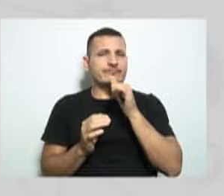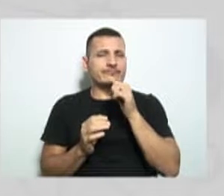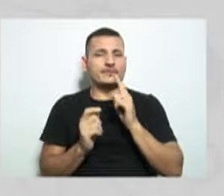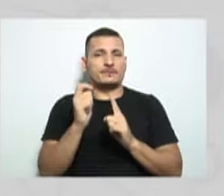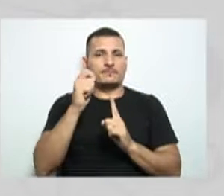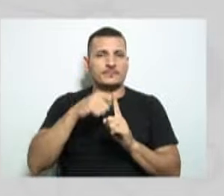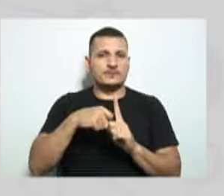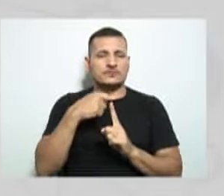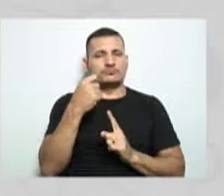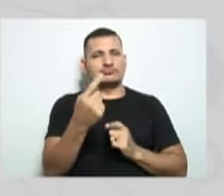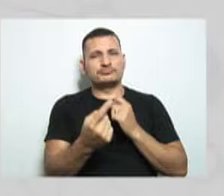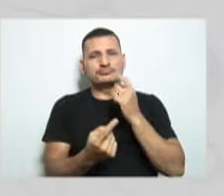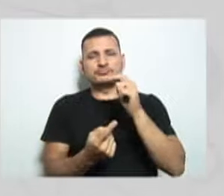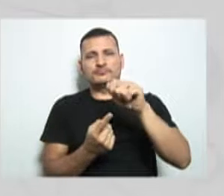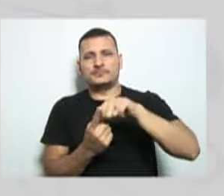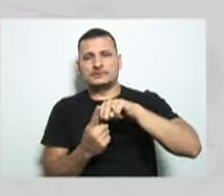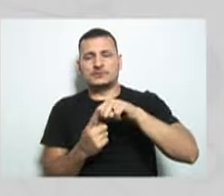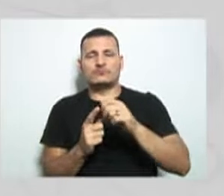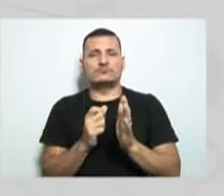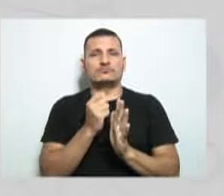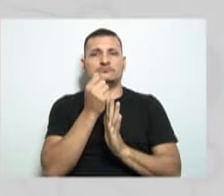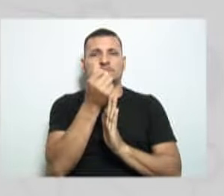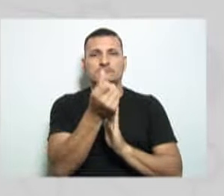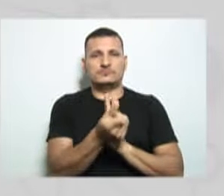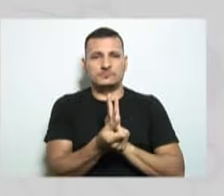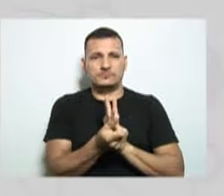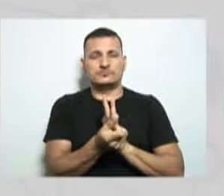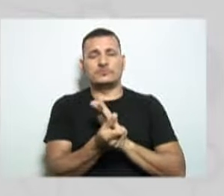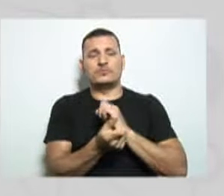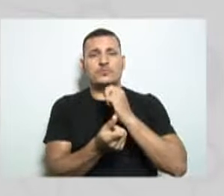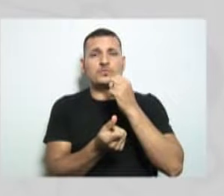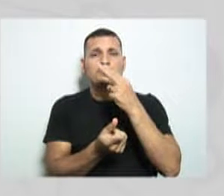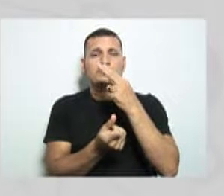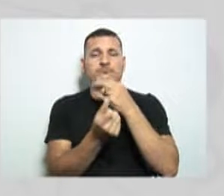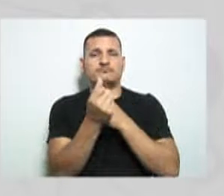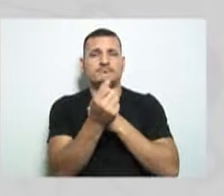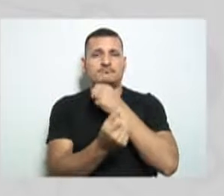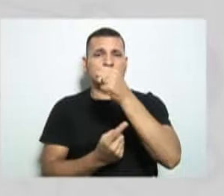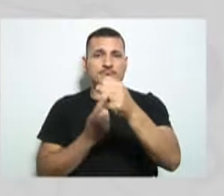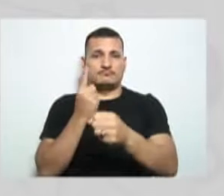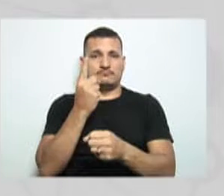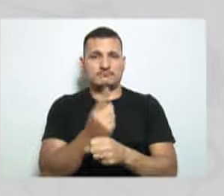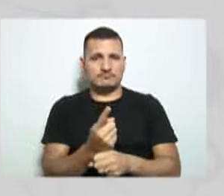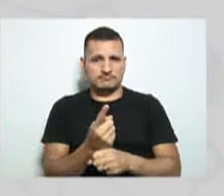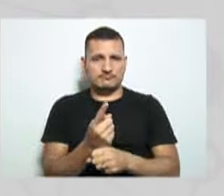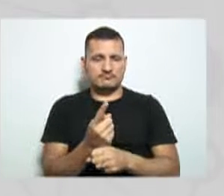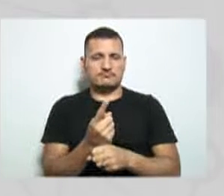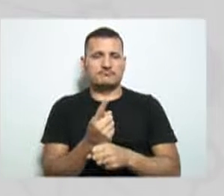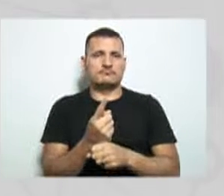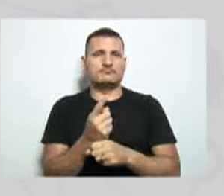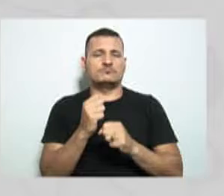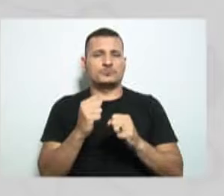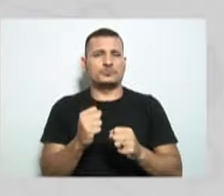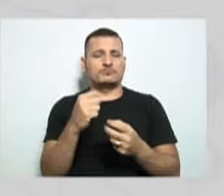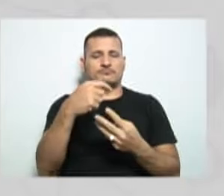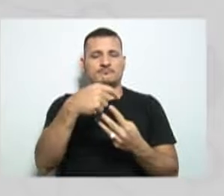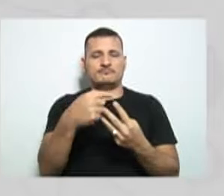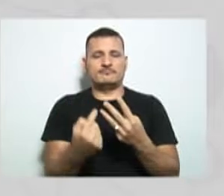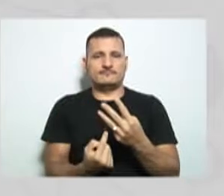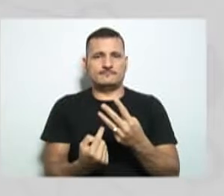mensal, trimestral, semestral ou anual. Sabe quando você vê, aqui